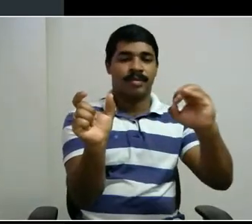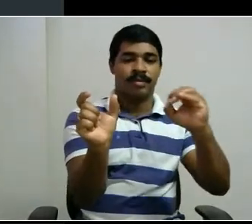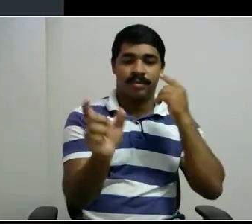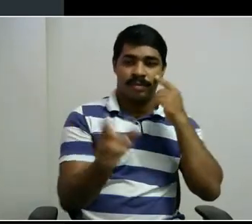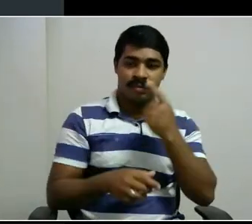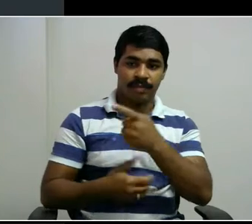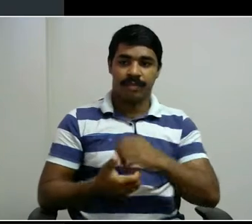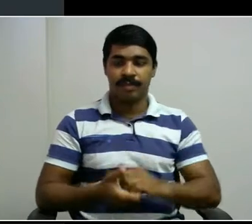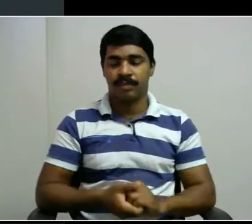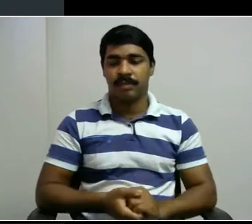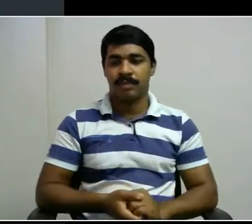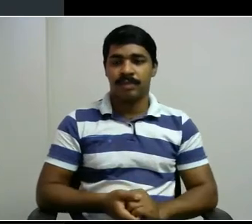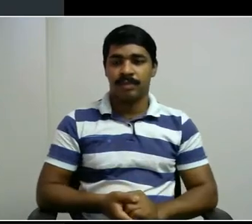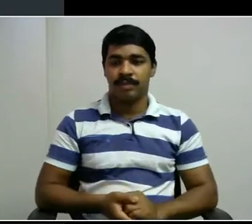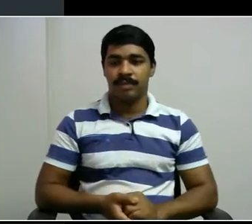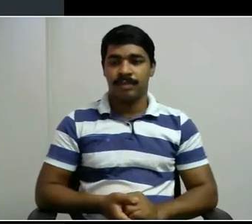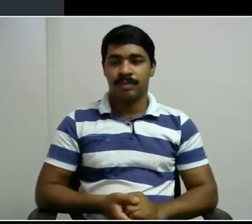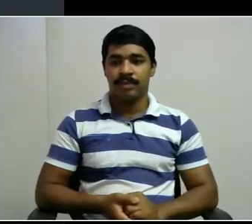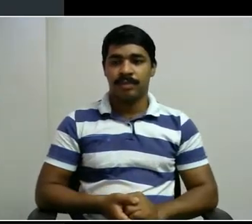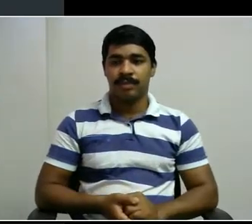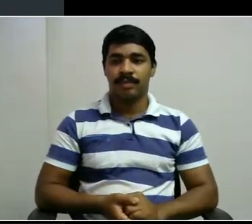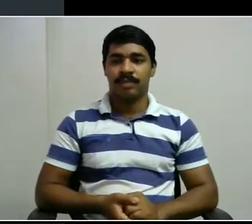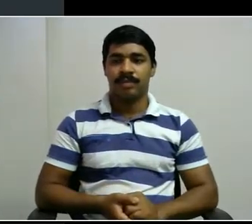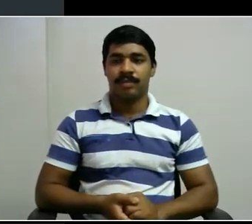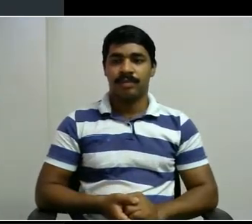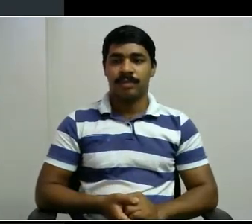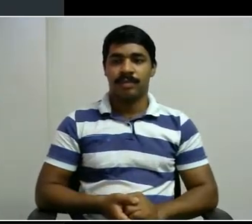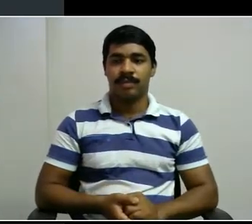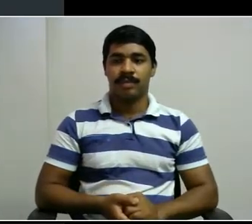3x igual a menos 6, né?